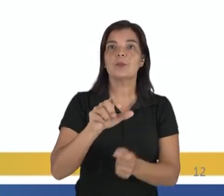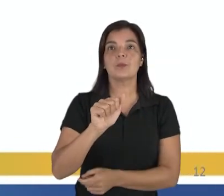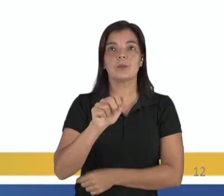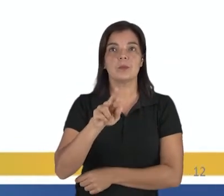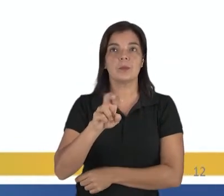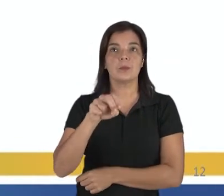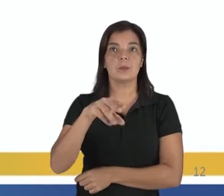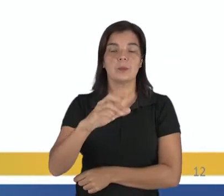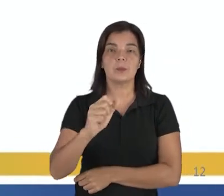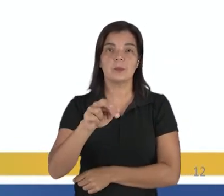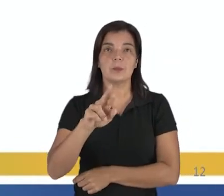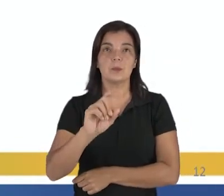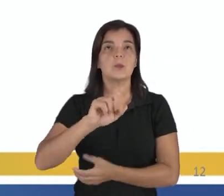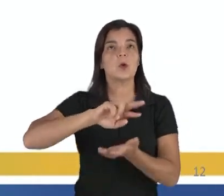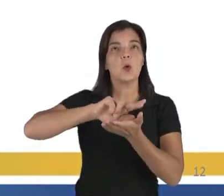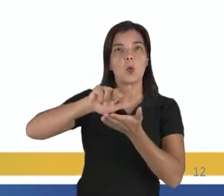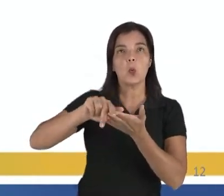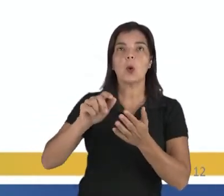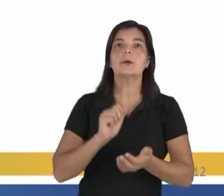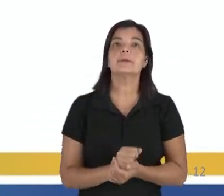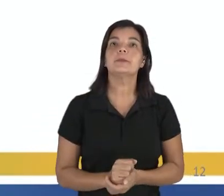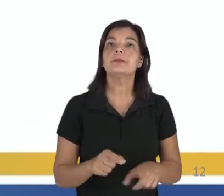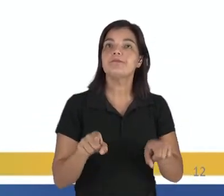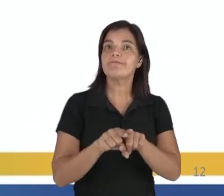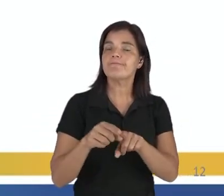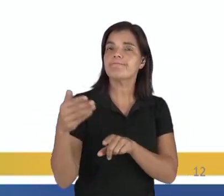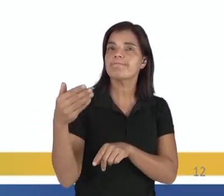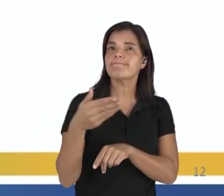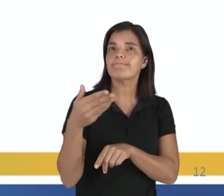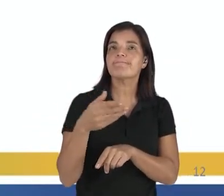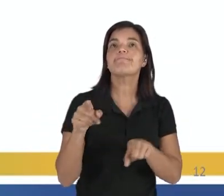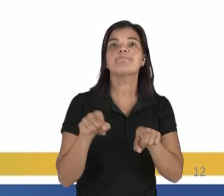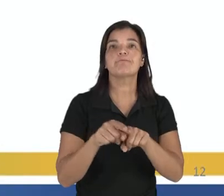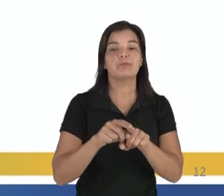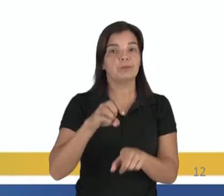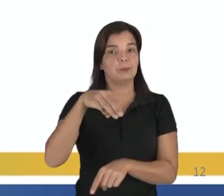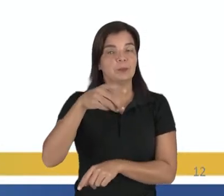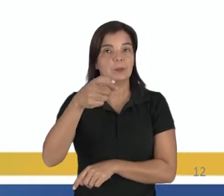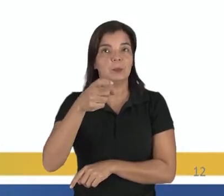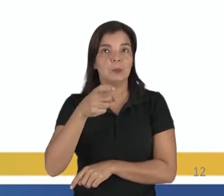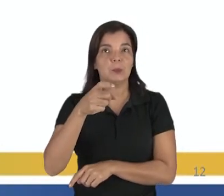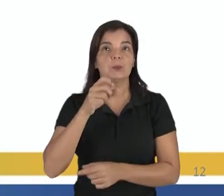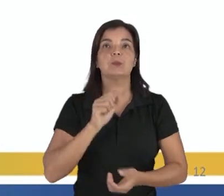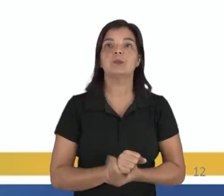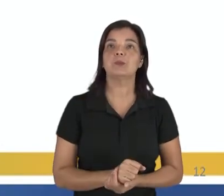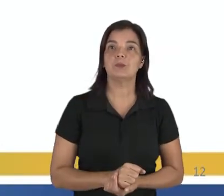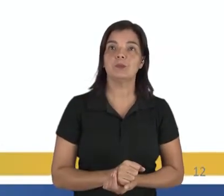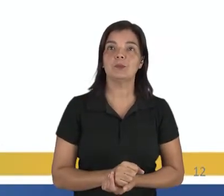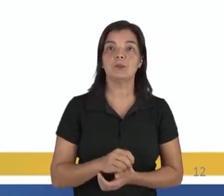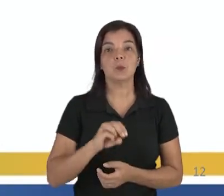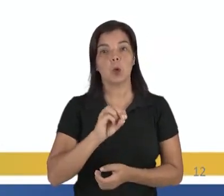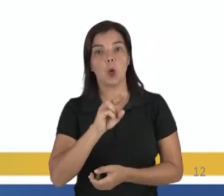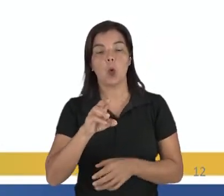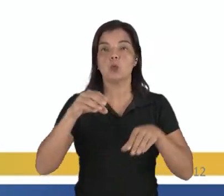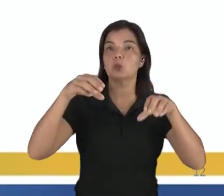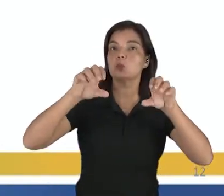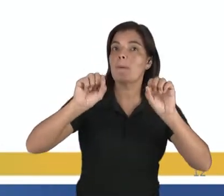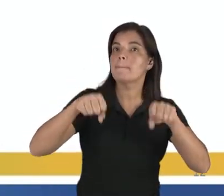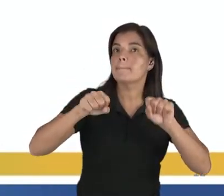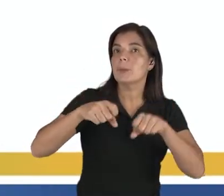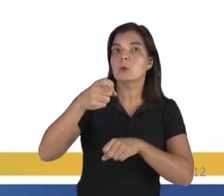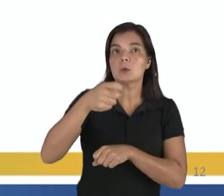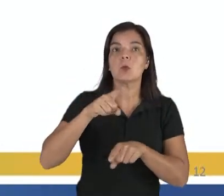arenocross, trial e enduro. E o motocross, frequentemente, né, em curto ou moto X, é uma forma